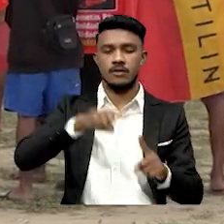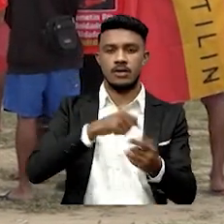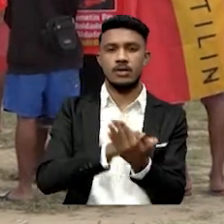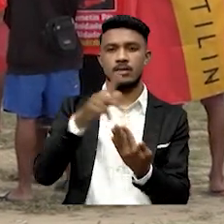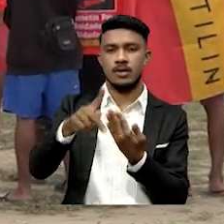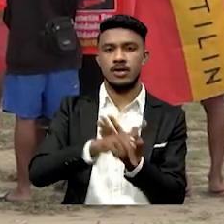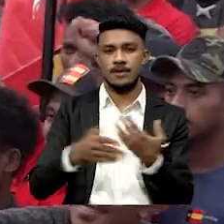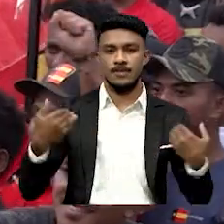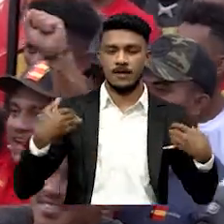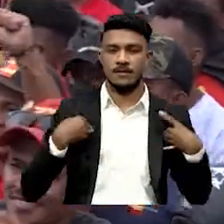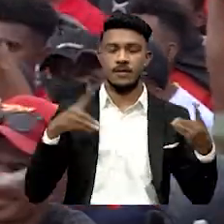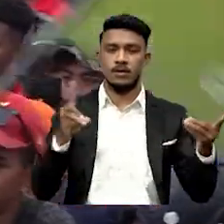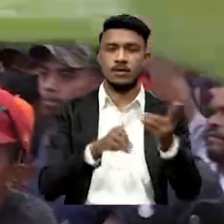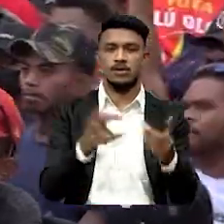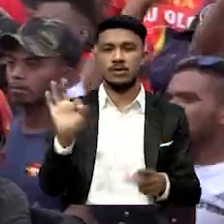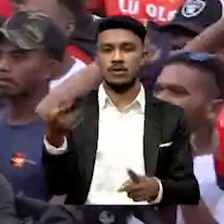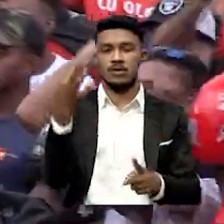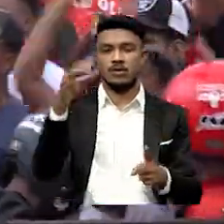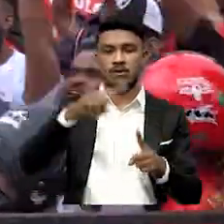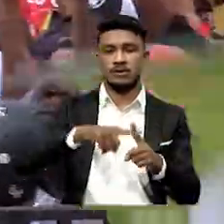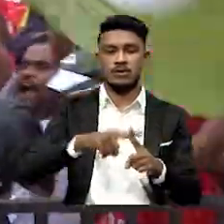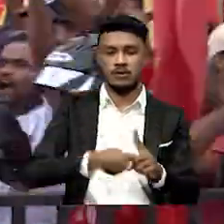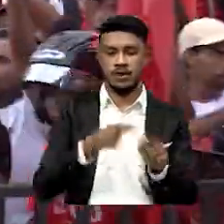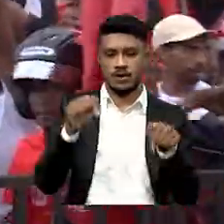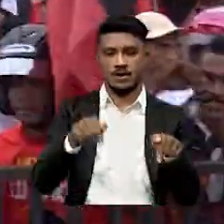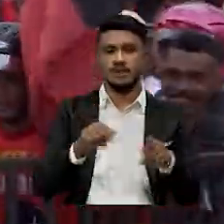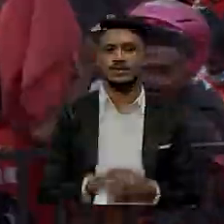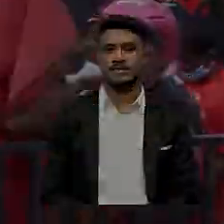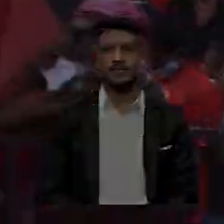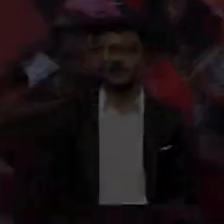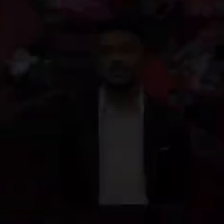se realiza e a Lorong Sanusinsia, Fulang Nem. Agostinho da Costa, GMN.